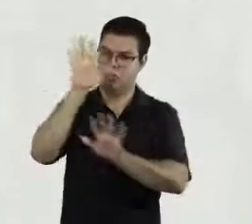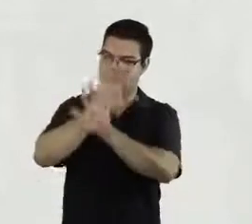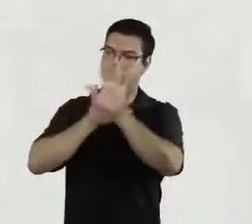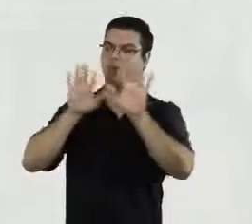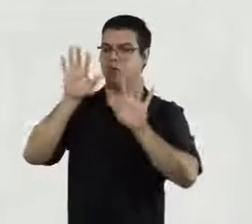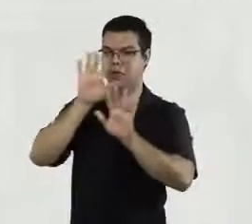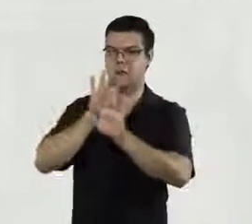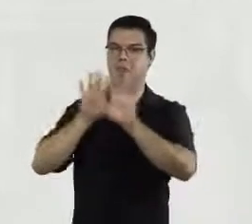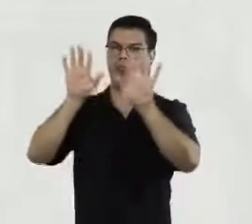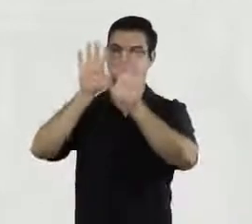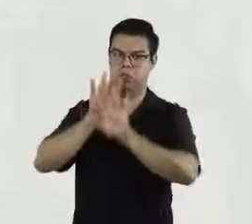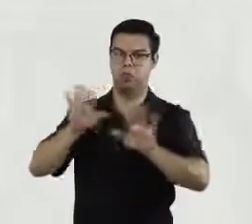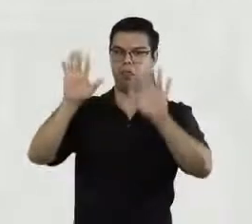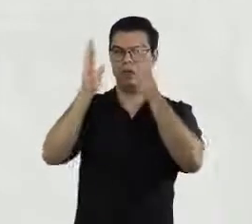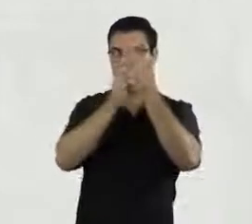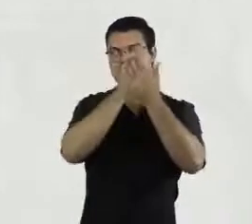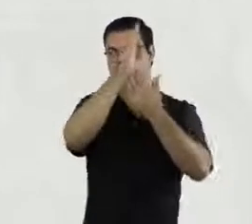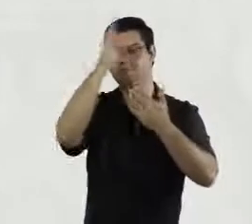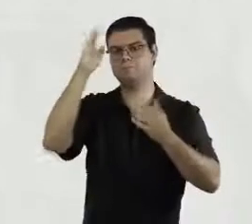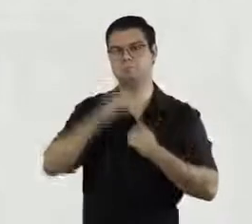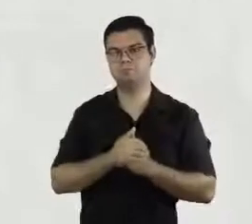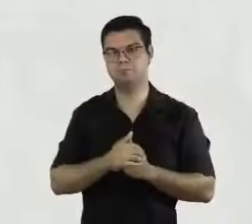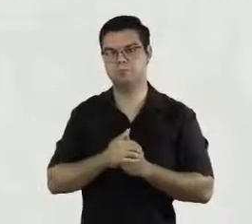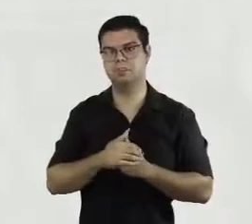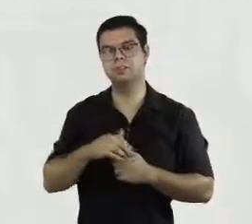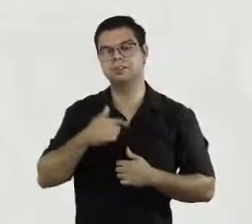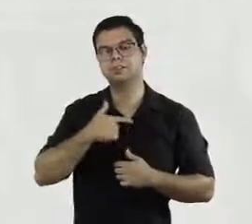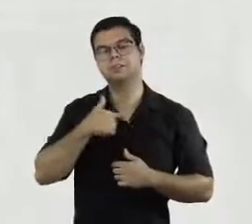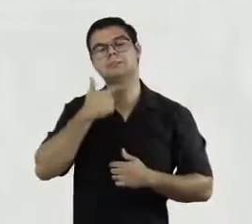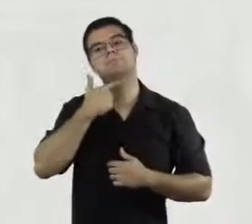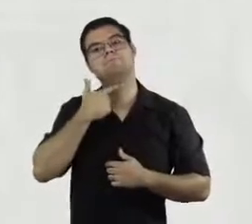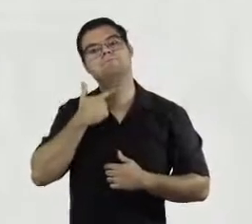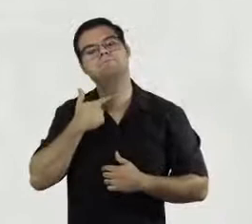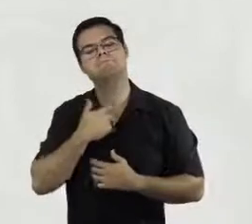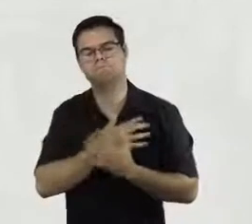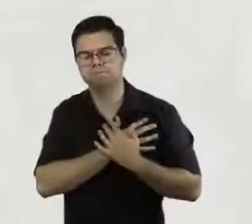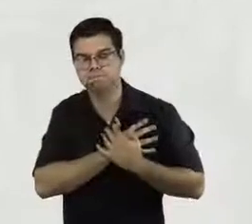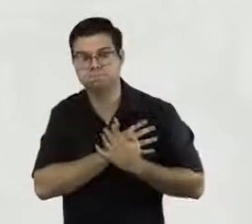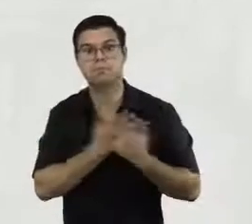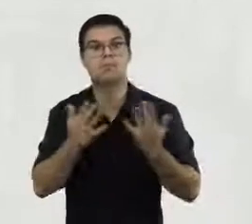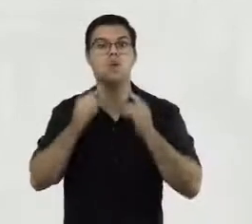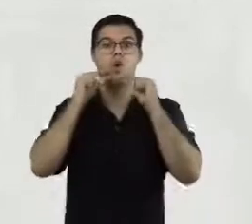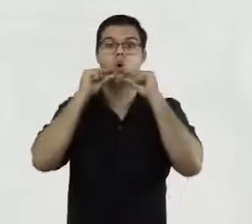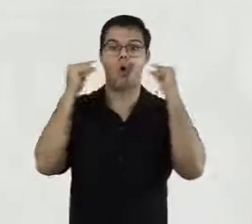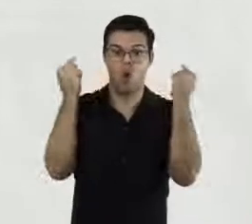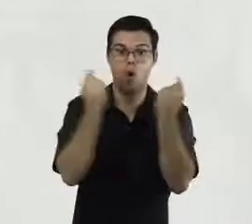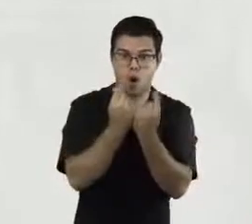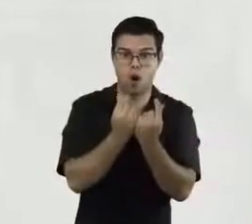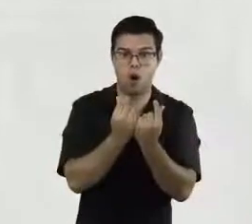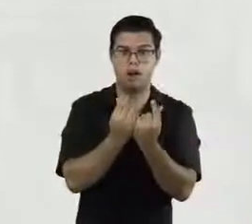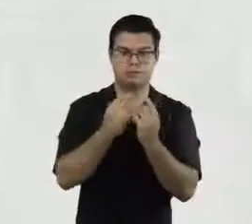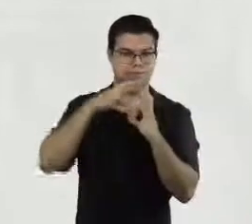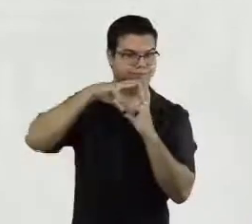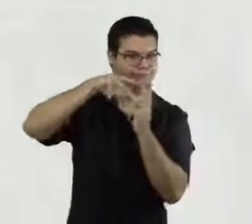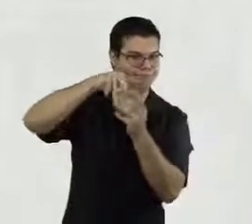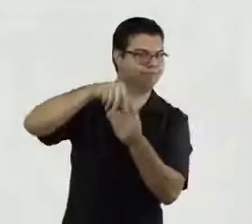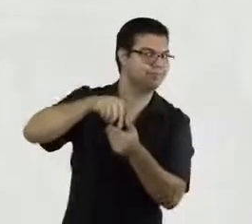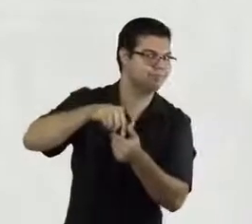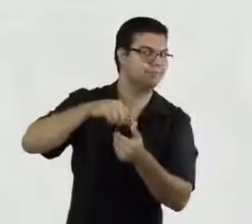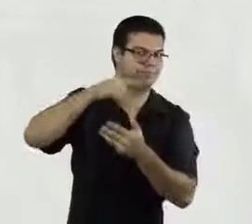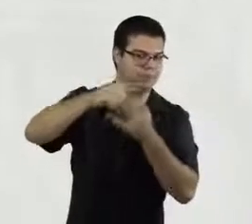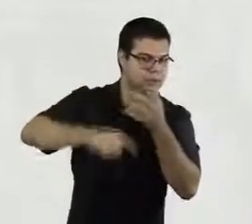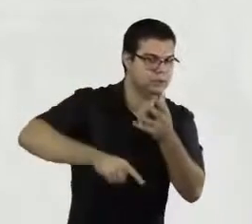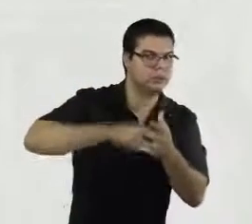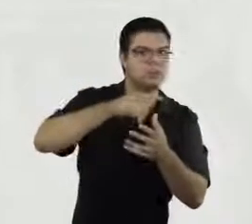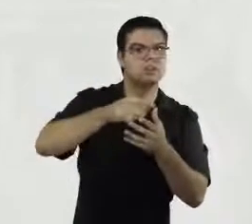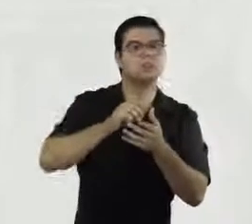pseudo-bibliografia. Espero profundamente que esse colóquio internacional